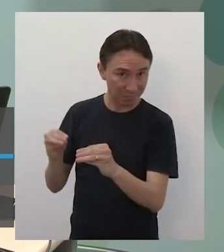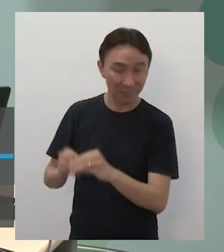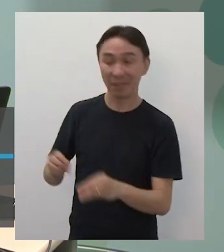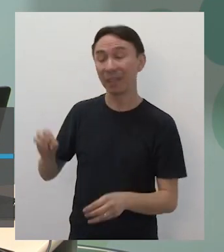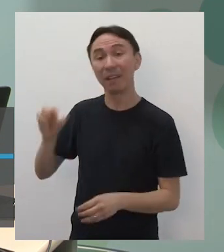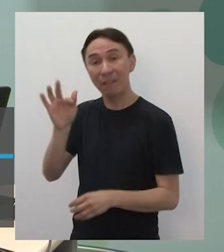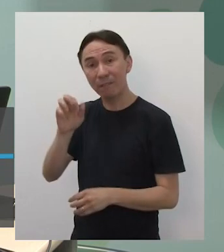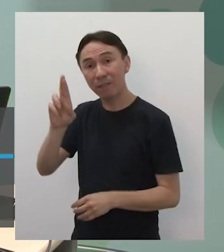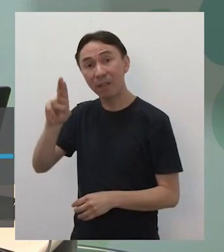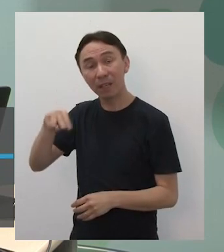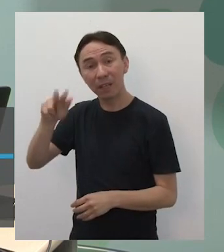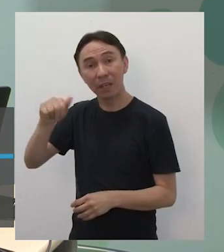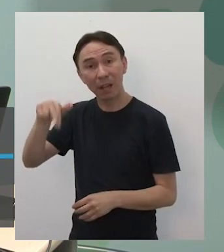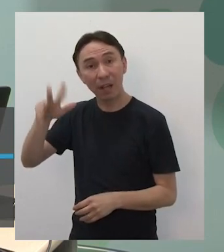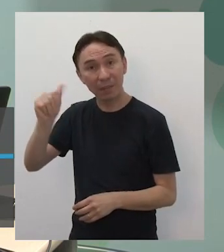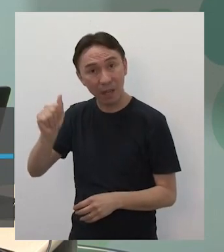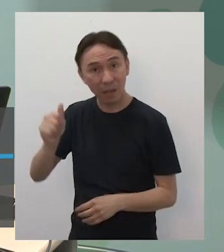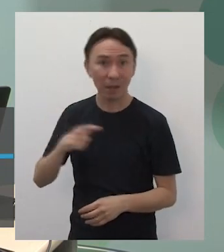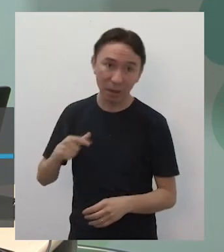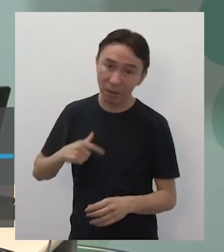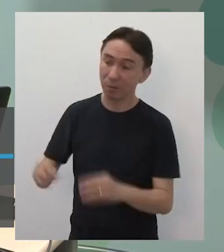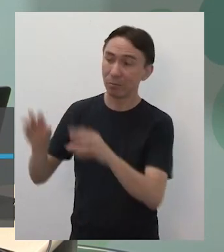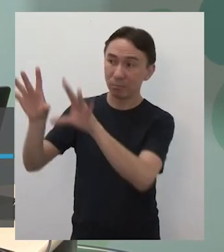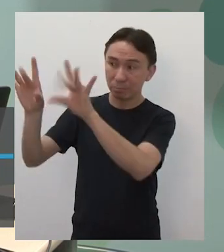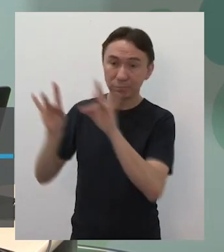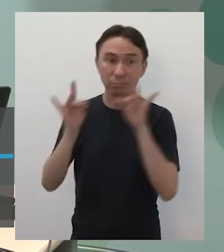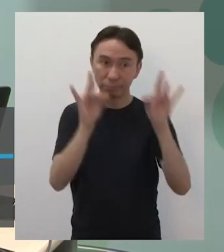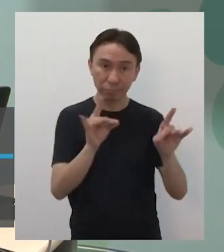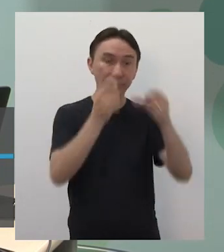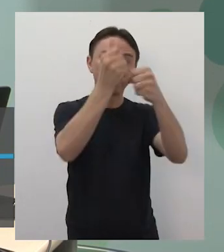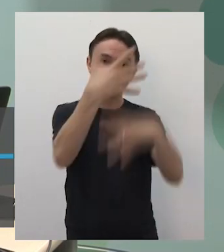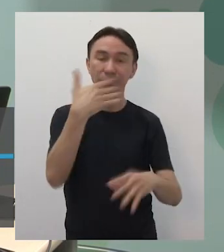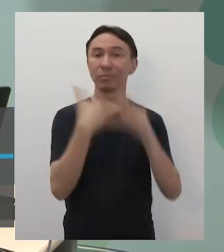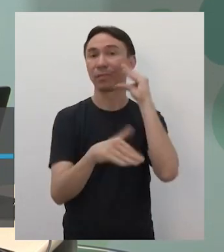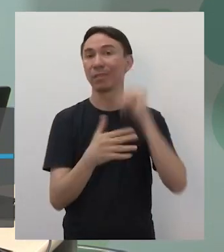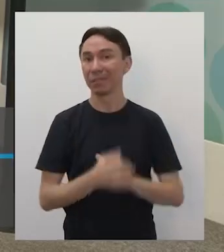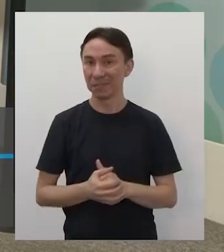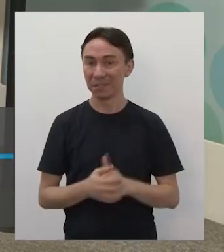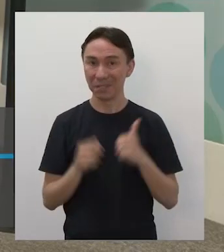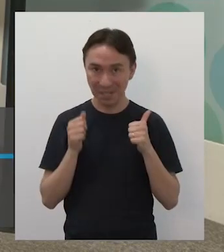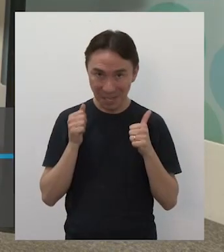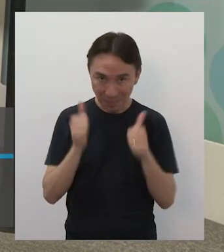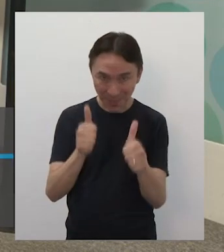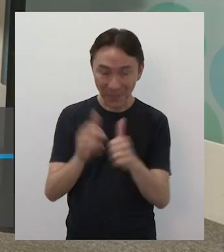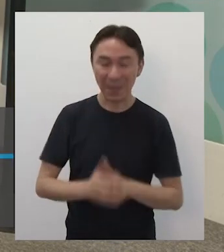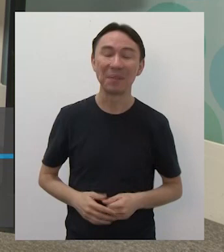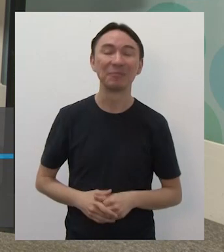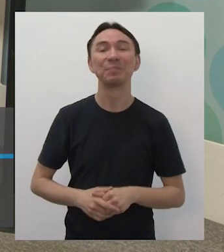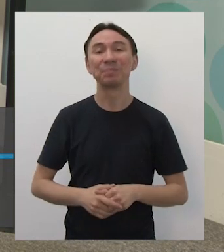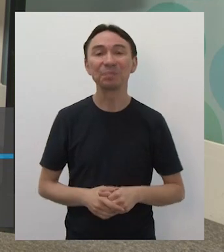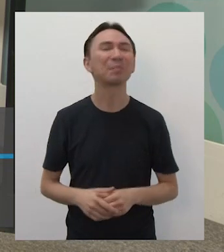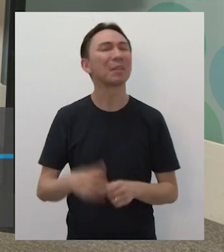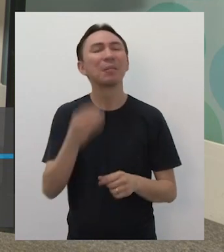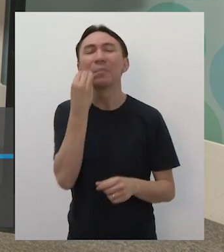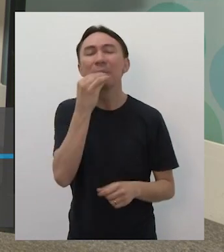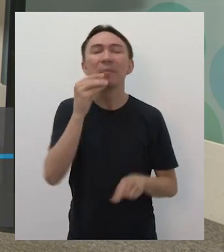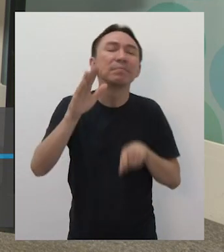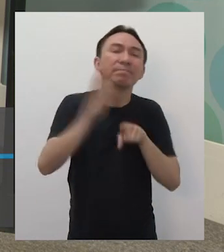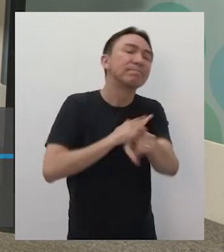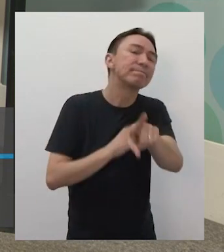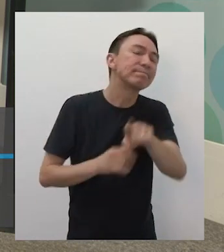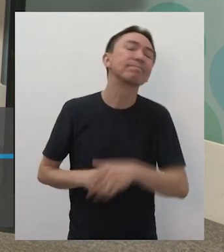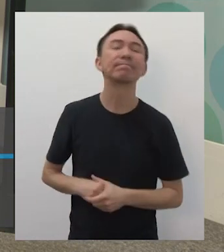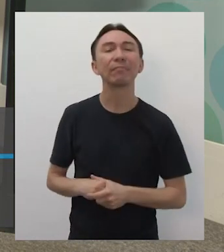sua contribuição, tá bom? Obrigada. Malu, eu queria aproveitar também para fazer uma pergunta, né? O